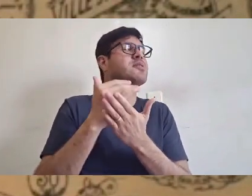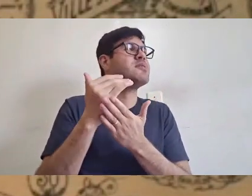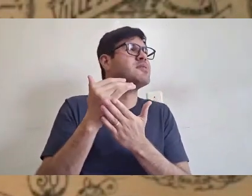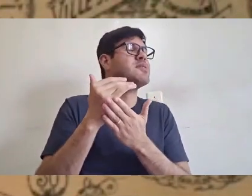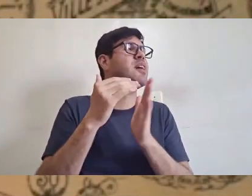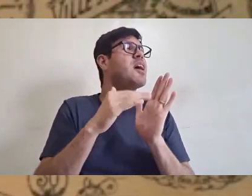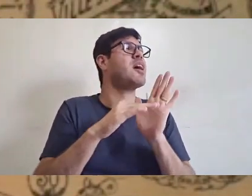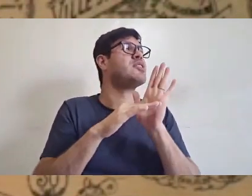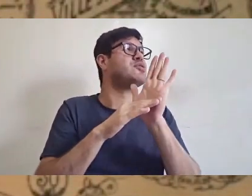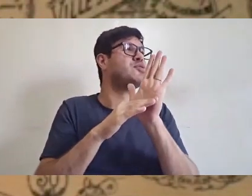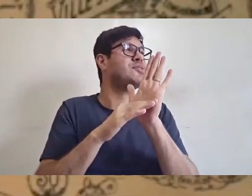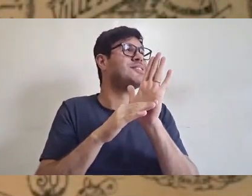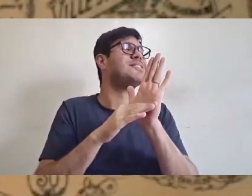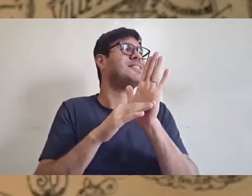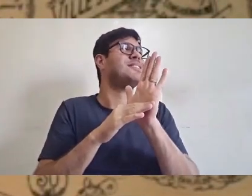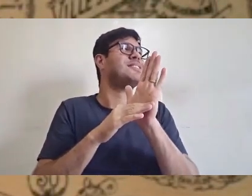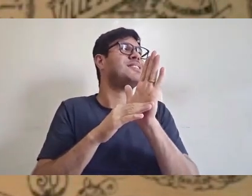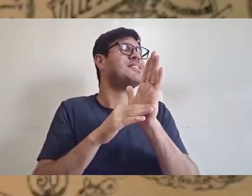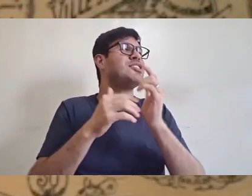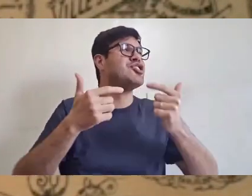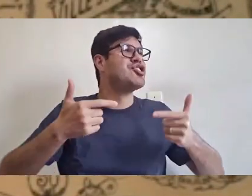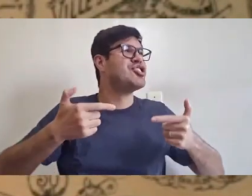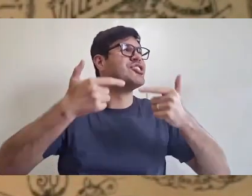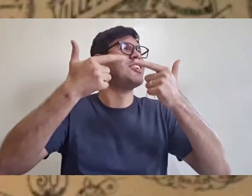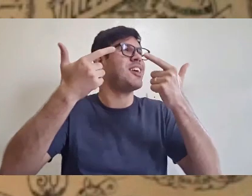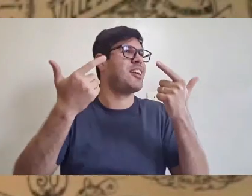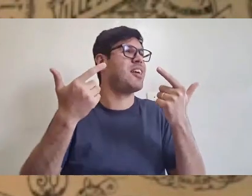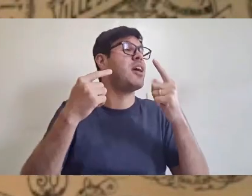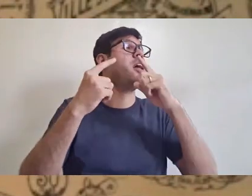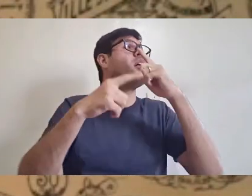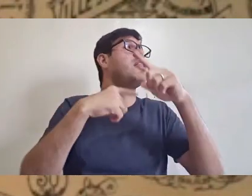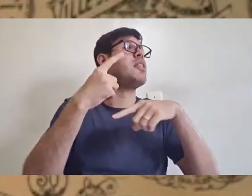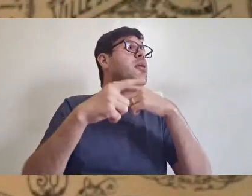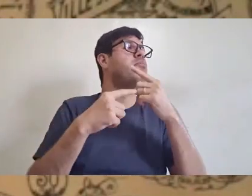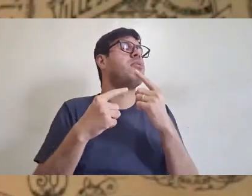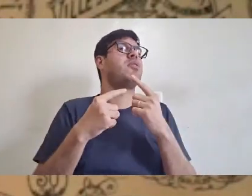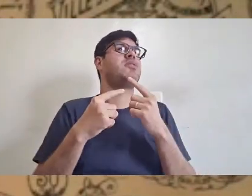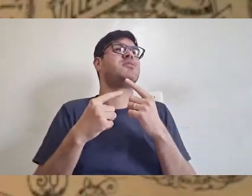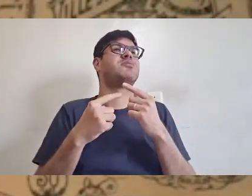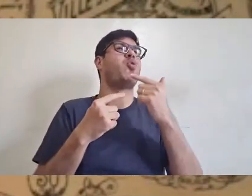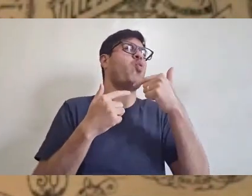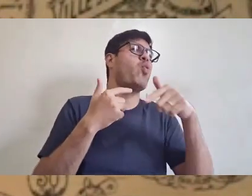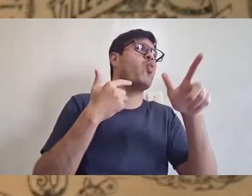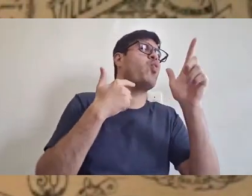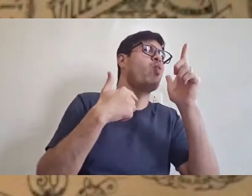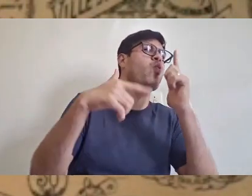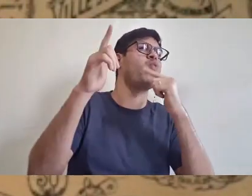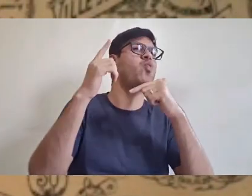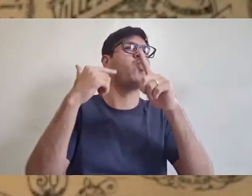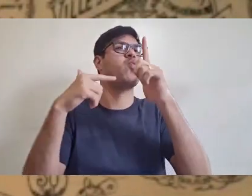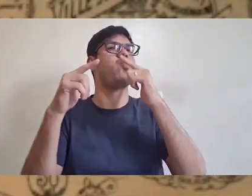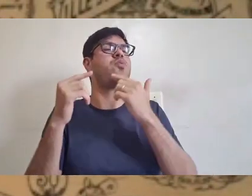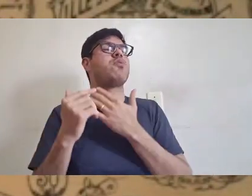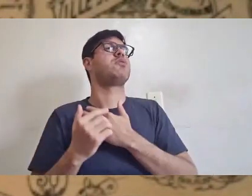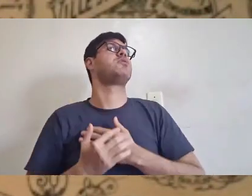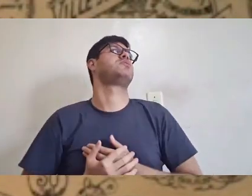Junta de Serviço Militar. E a partir dali eu fui galgando os outros cargos. Eu costumo dizer hoje em